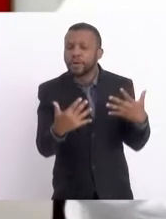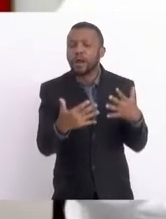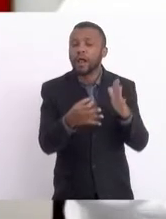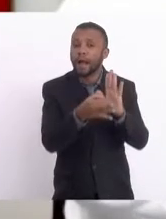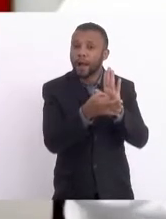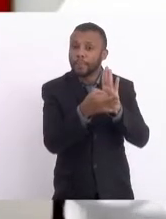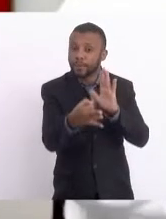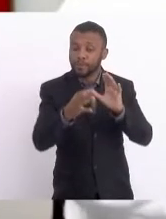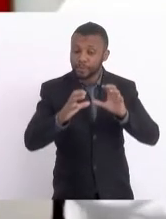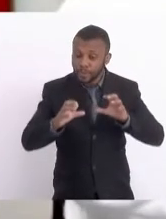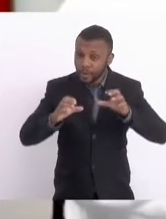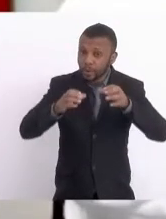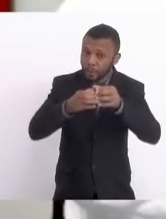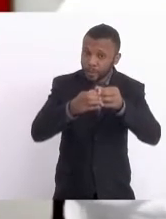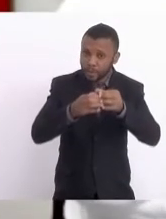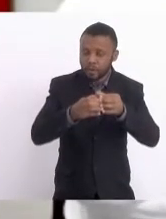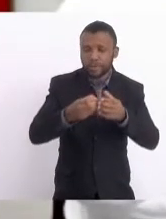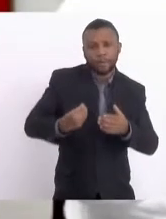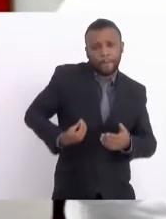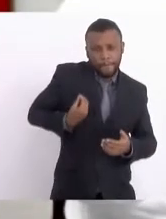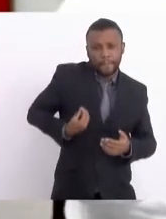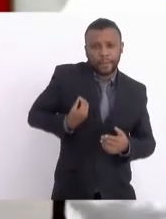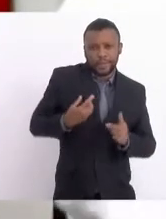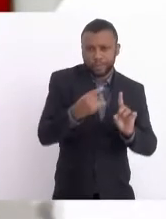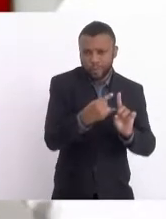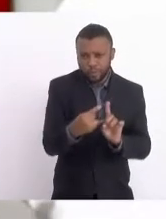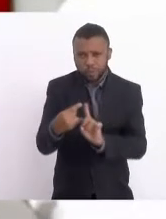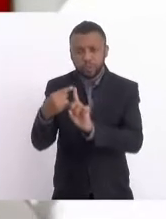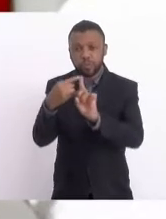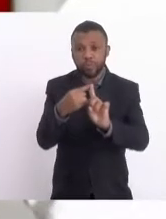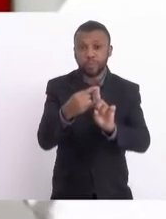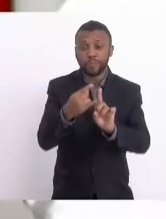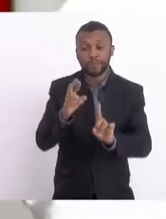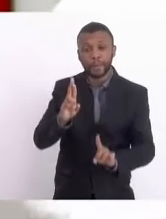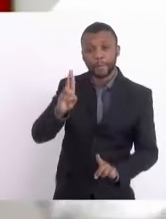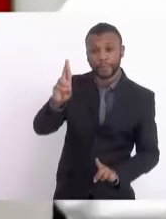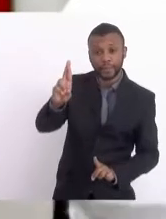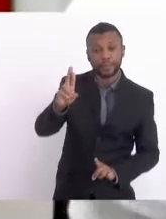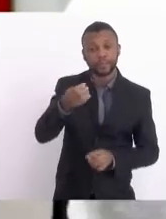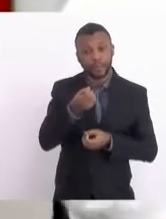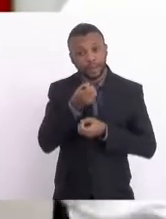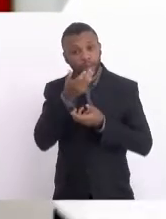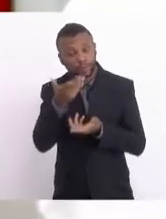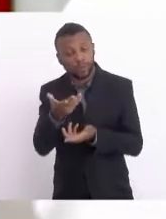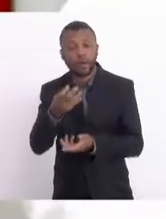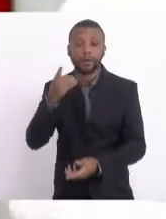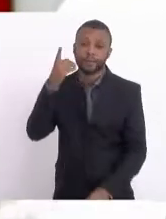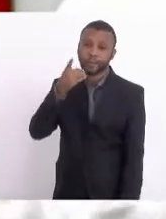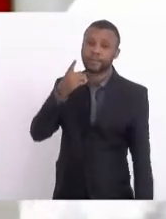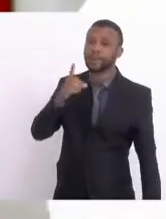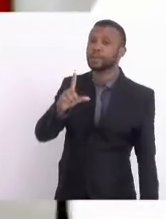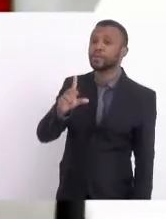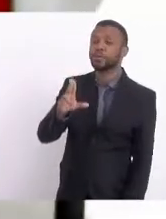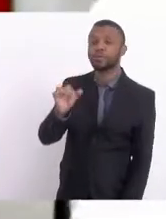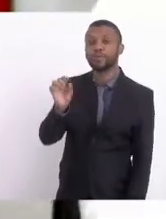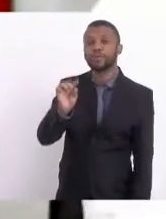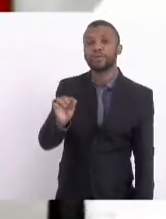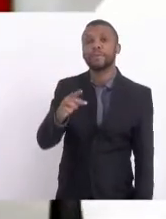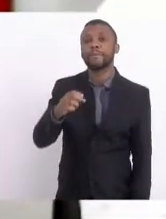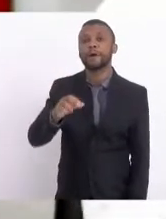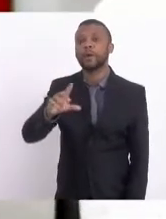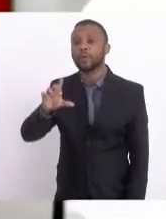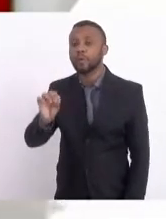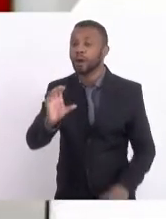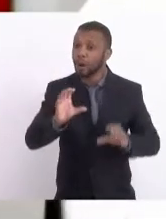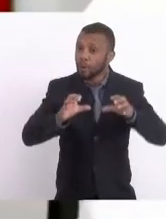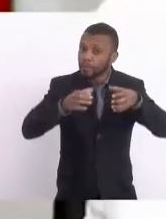de Constituição e Justiça pela constitucionalidade, relator deputado Luiz Paulo. Pendente de pareceres das comissões de Transporte, de Assuntos